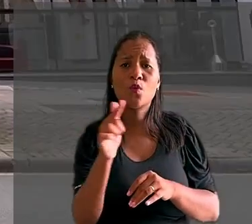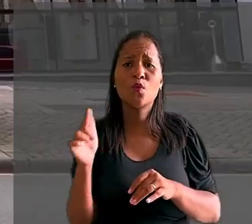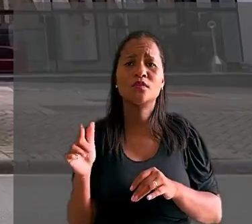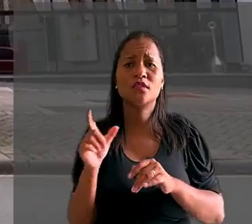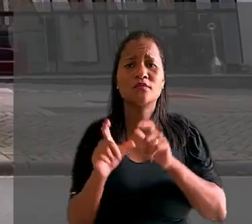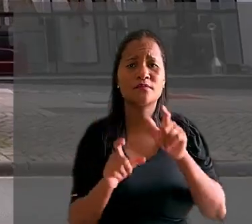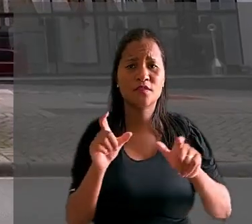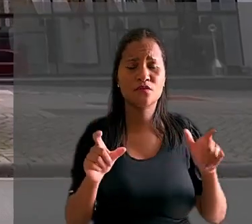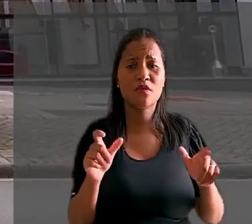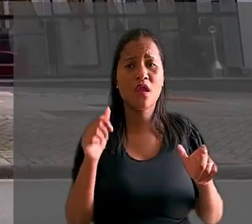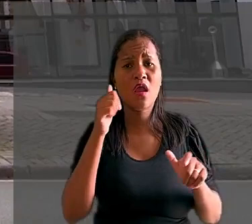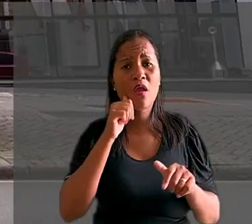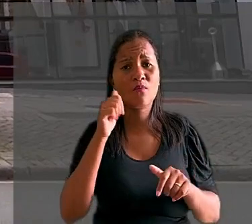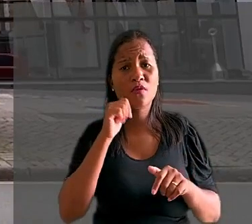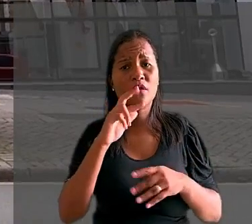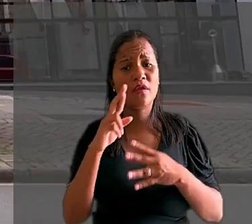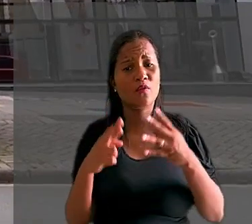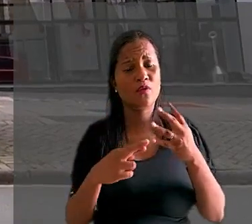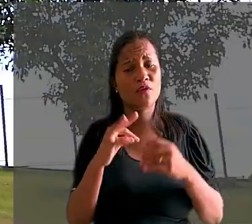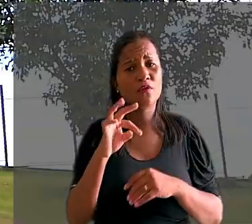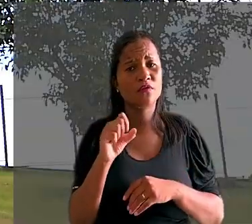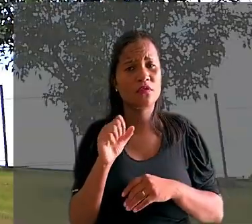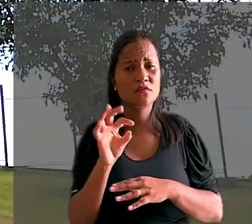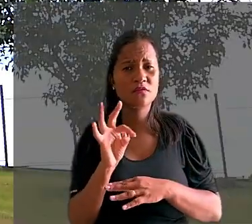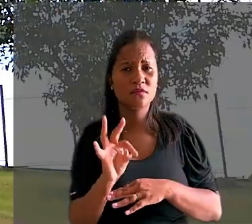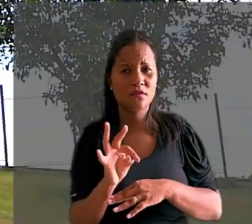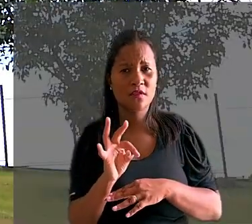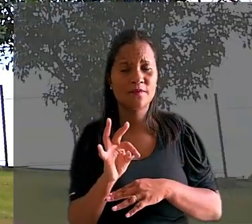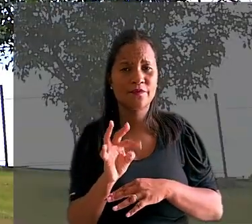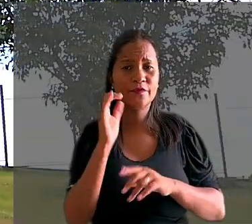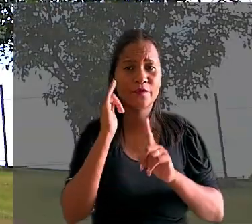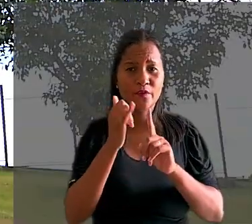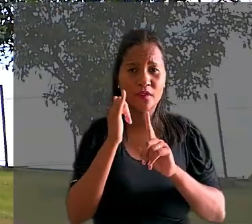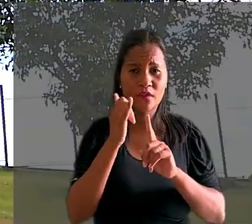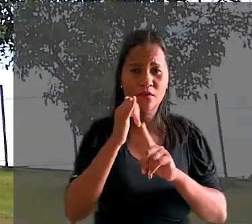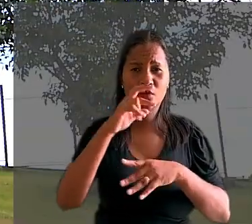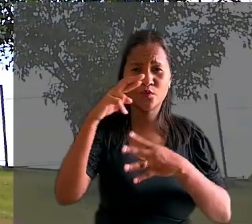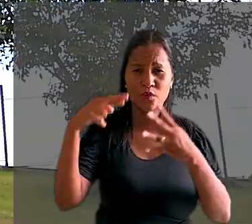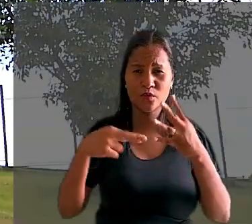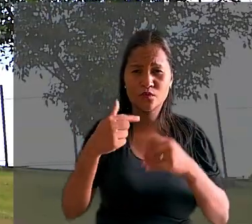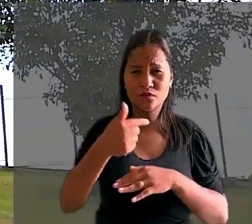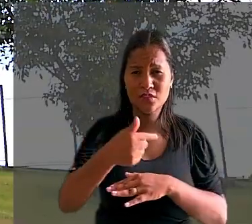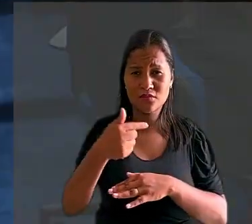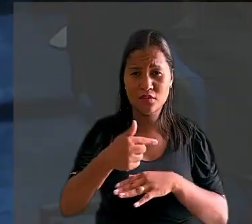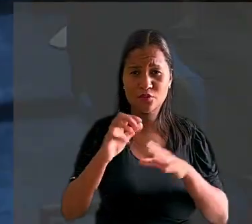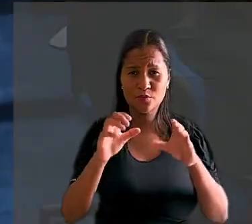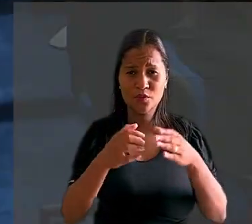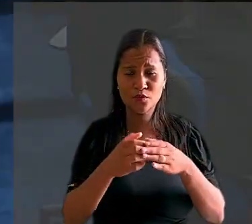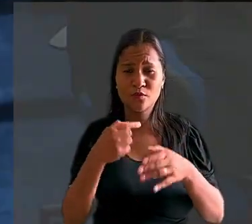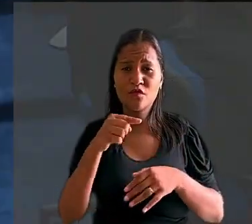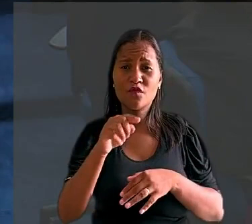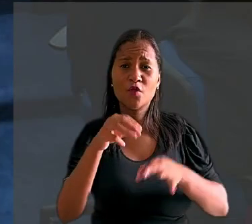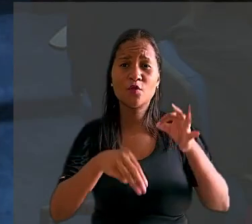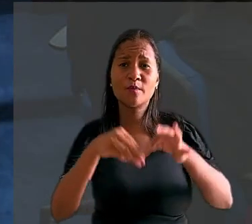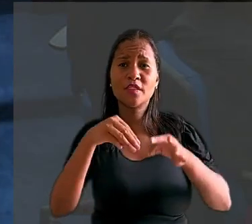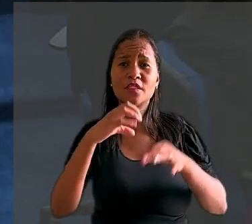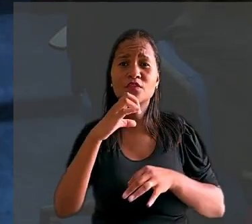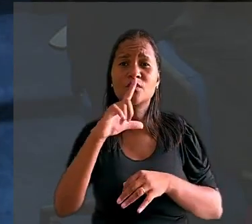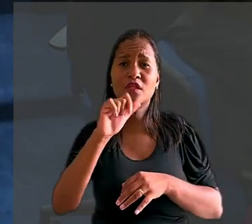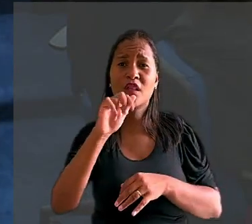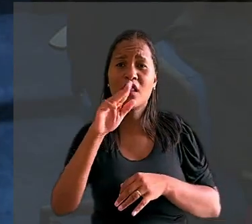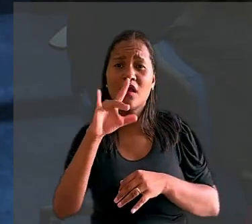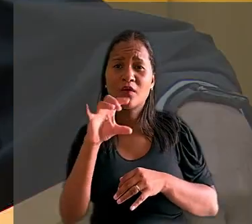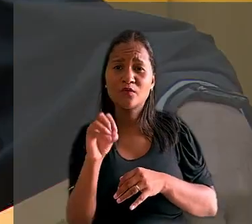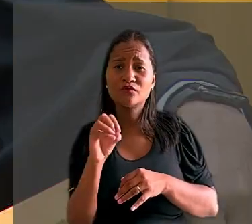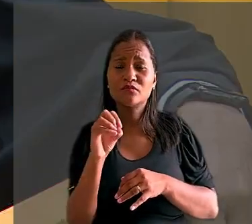trabalhadora do contato com outras pessoas. A empregada recorreu ao Tribunal Superior do Trabalho. O relator do recurso na